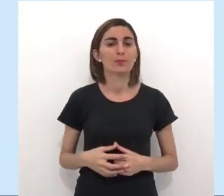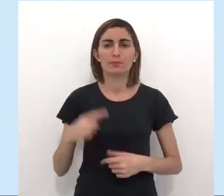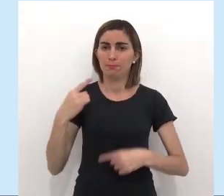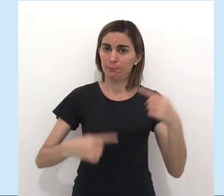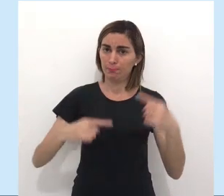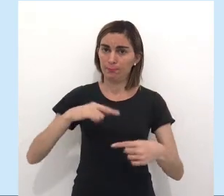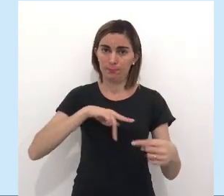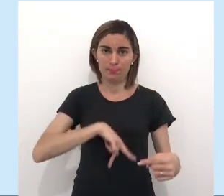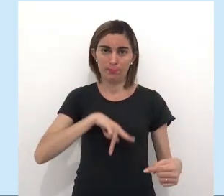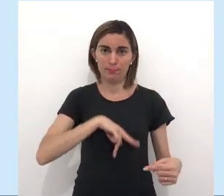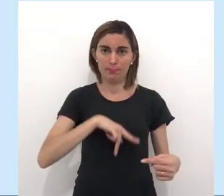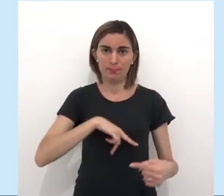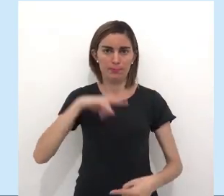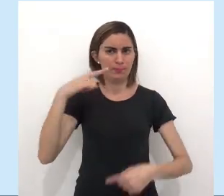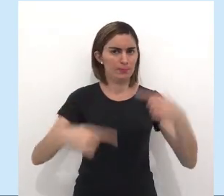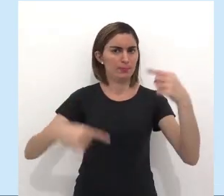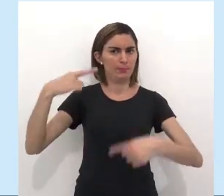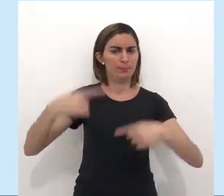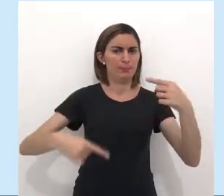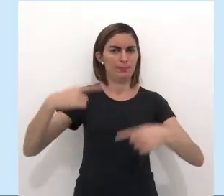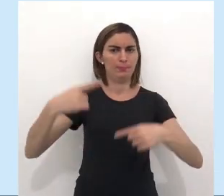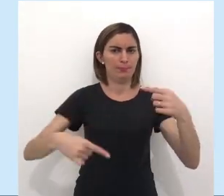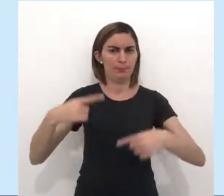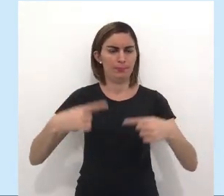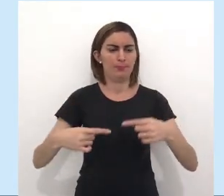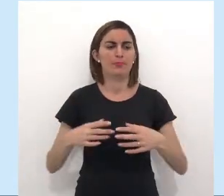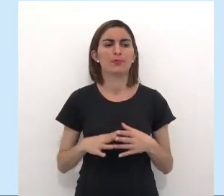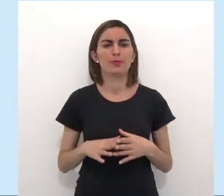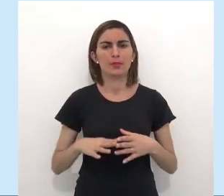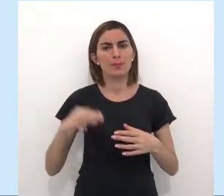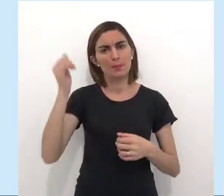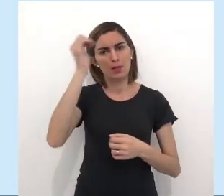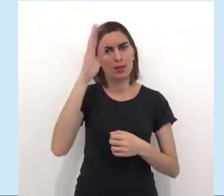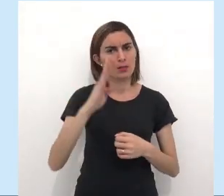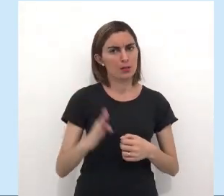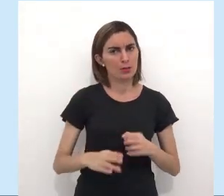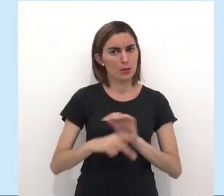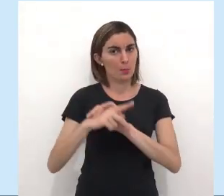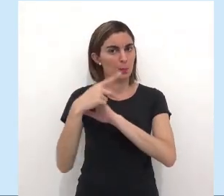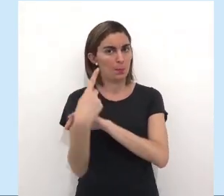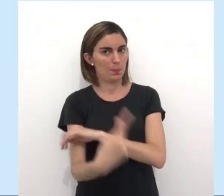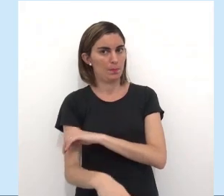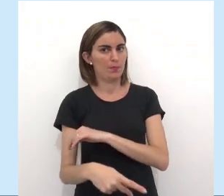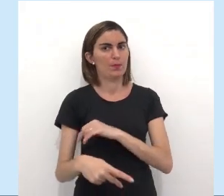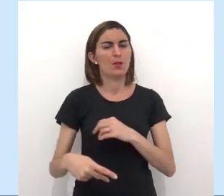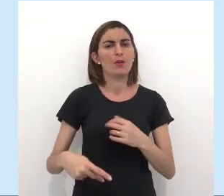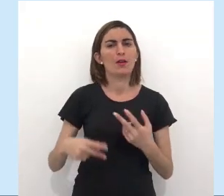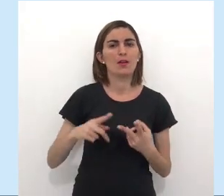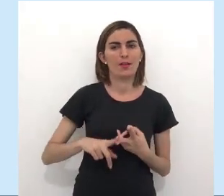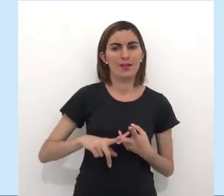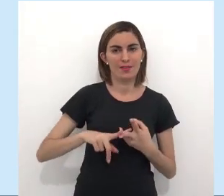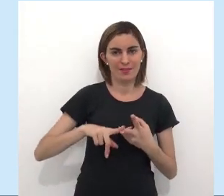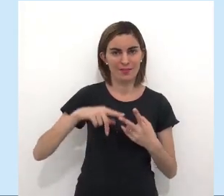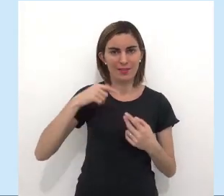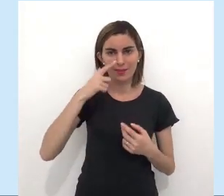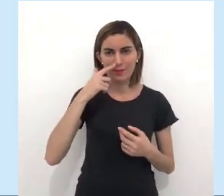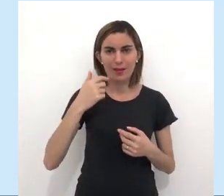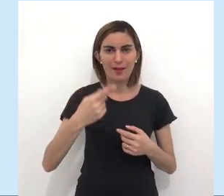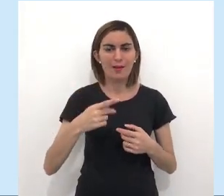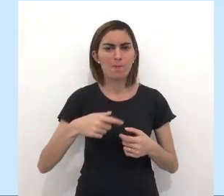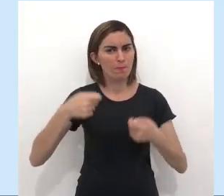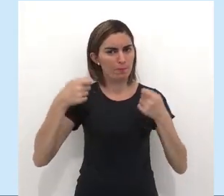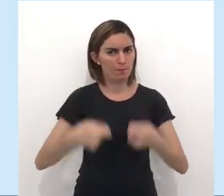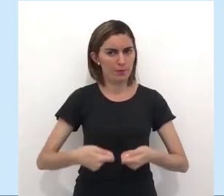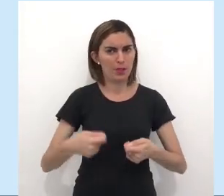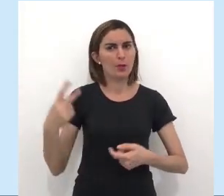chumbo, os portugueses, versus cabras, os brasileiros natos. Pés de chumbo e cabras.